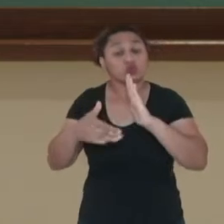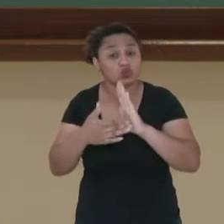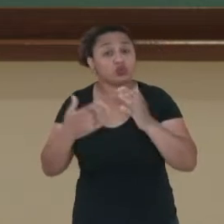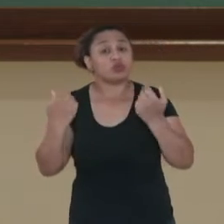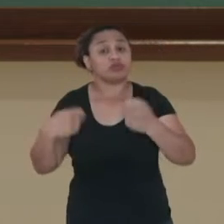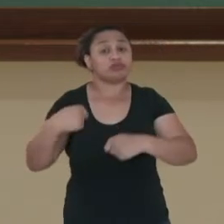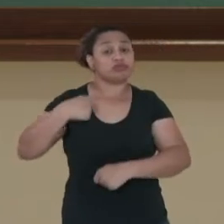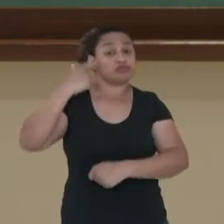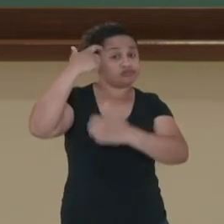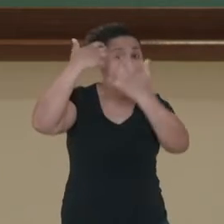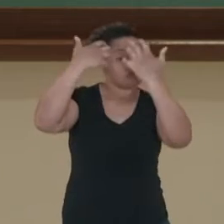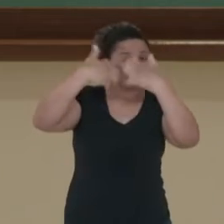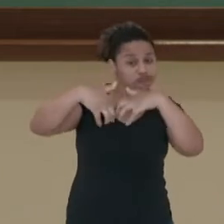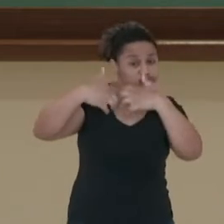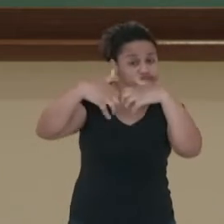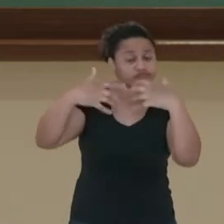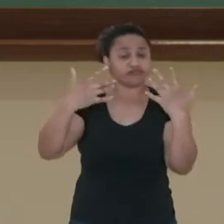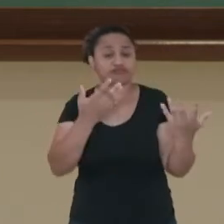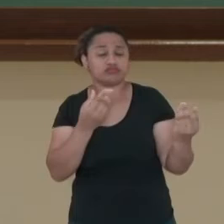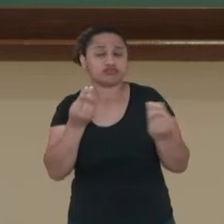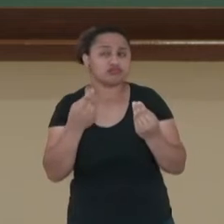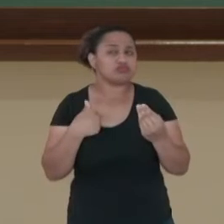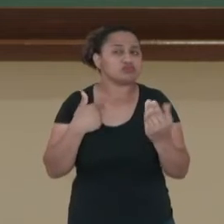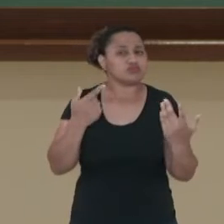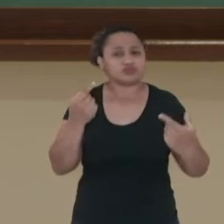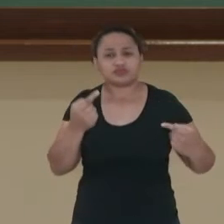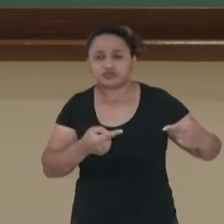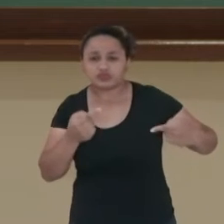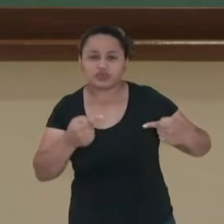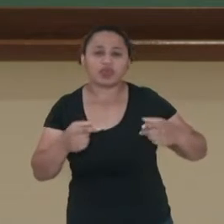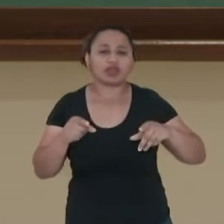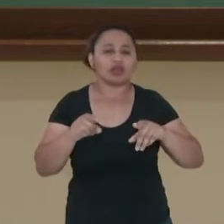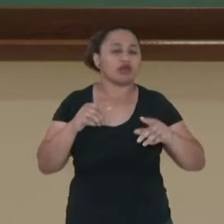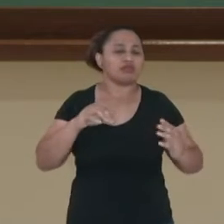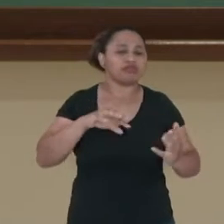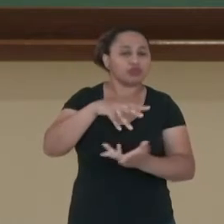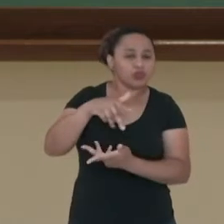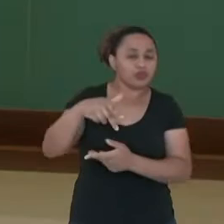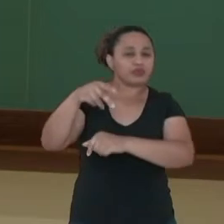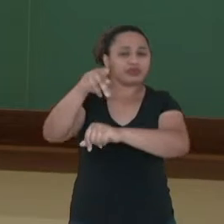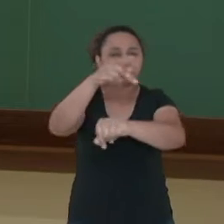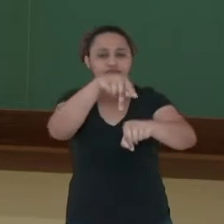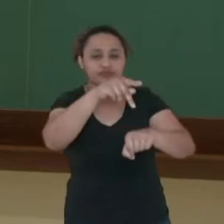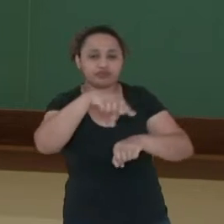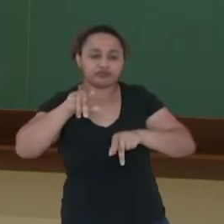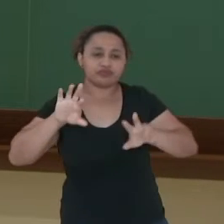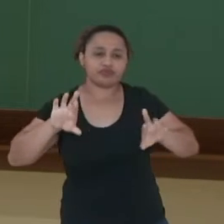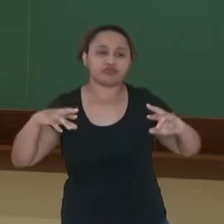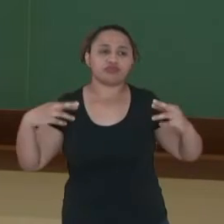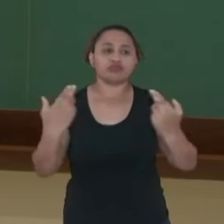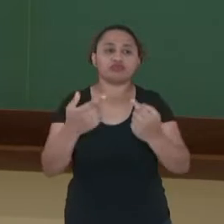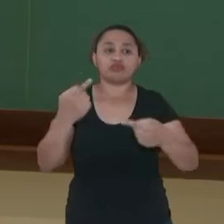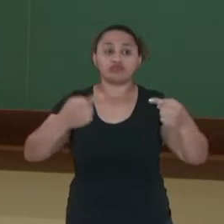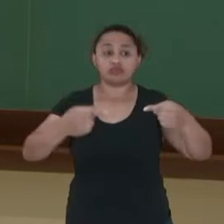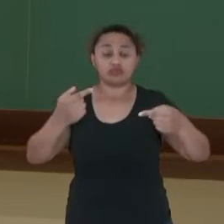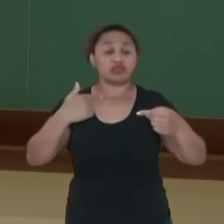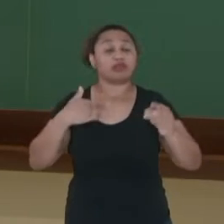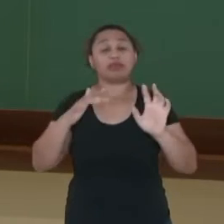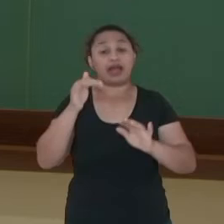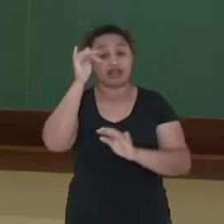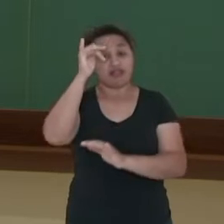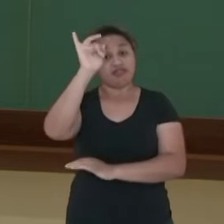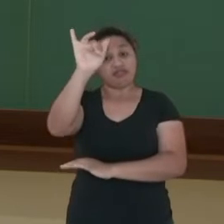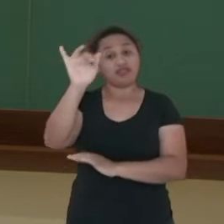ser extremamente discutido, né, mundialmente para se evitar que se chegue num nível desse.